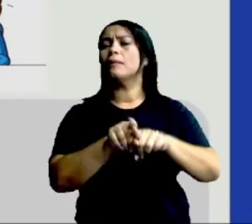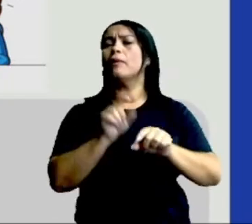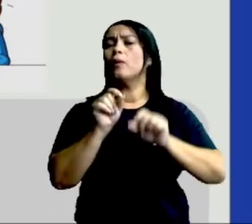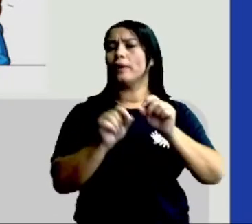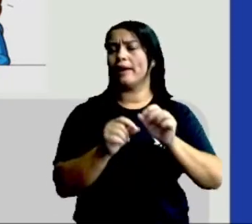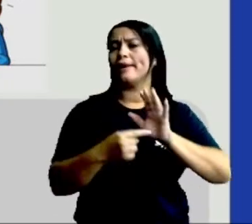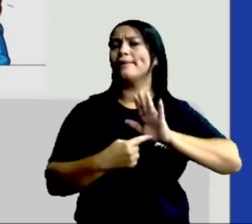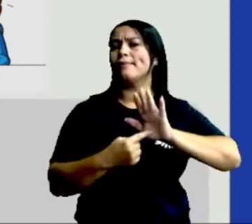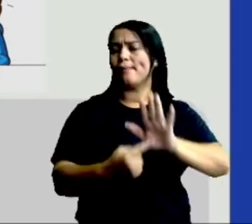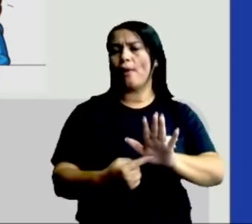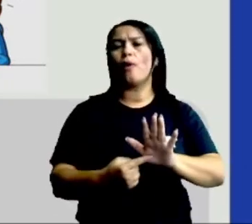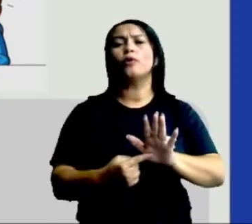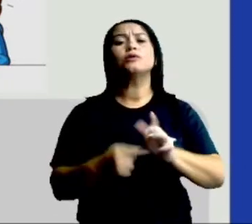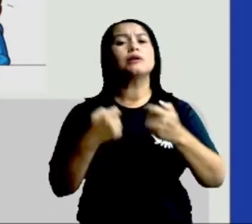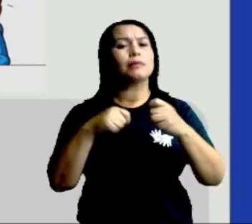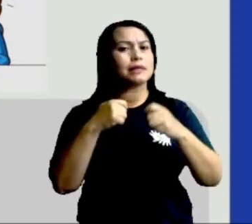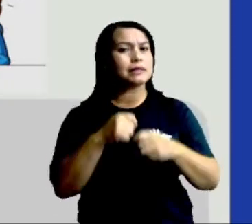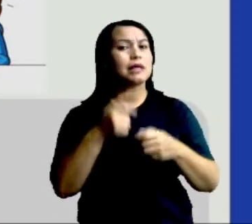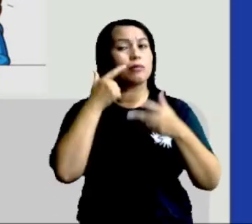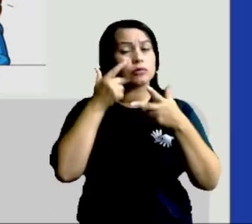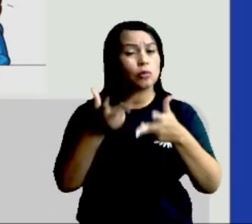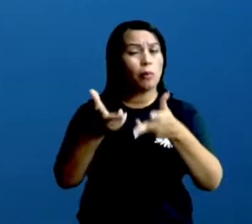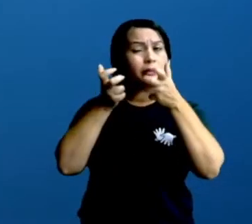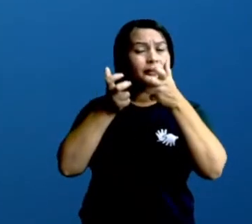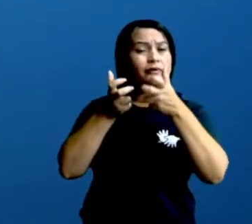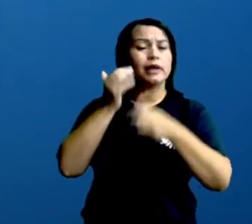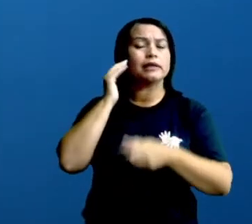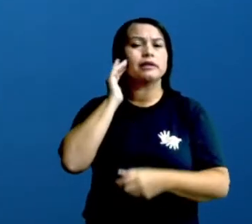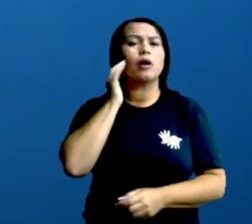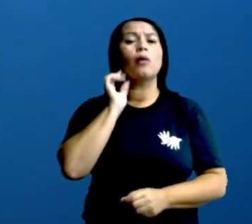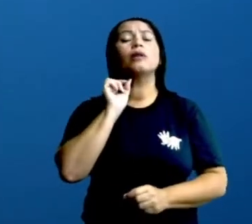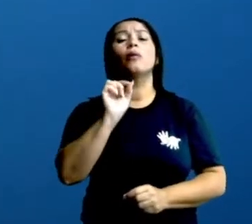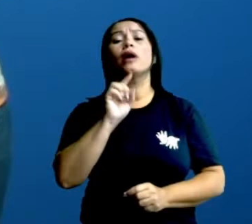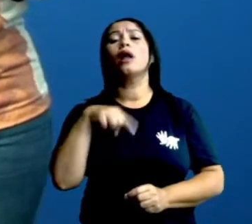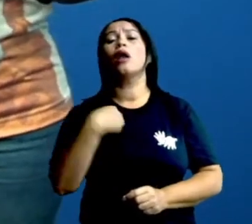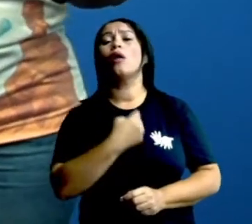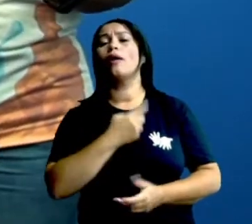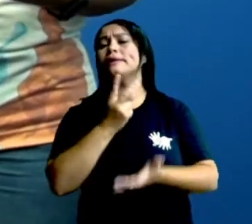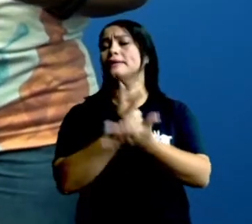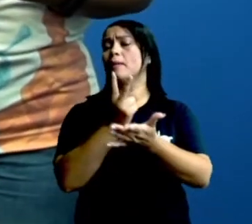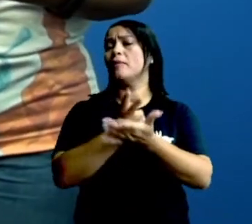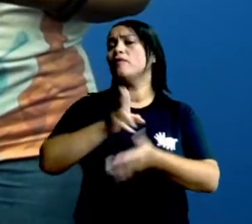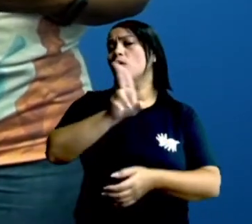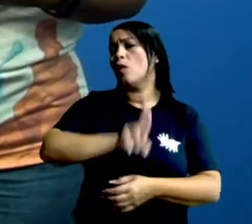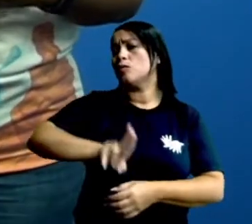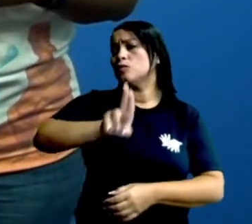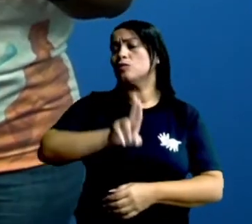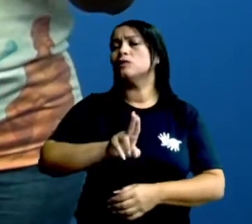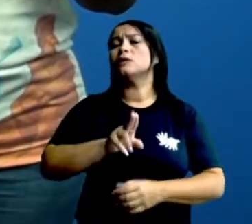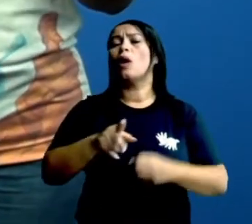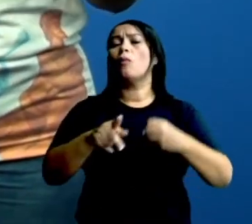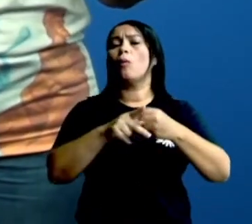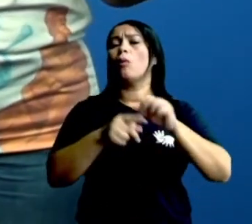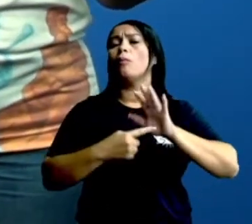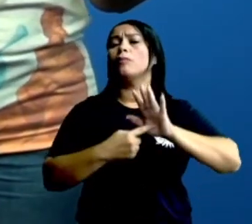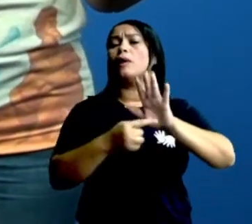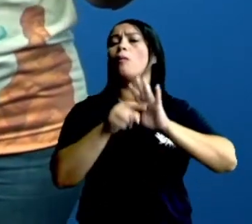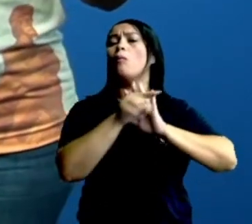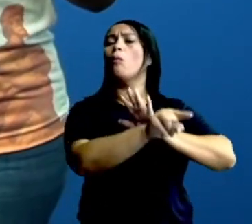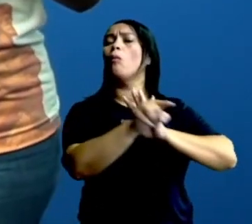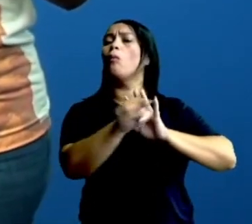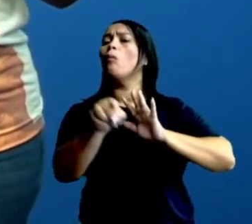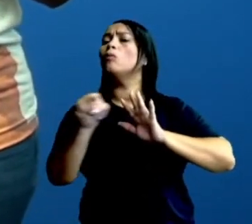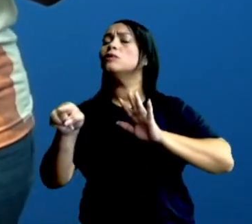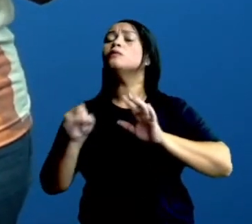para os quais temos de atentar. Então, vejam só, a gente sempre vai usar o pronome demonstrativo para se